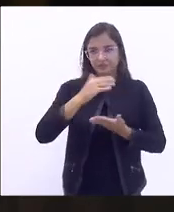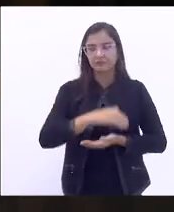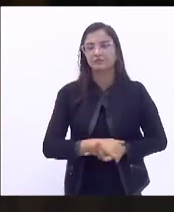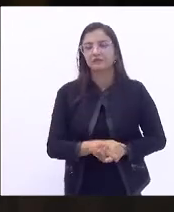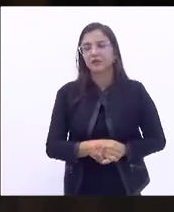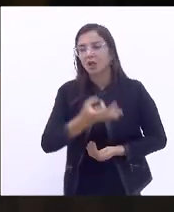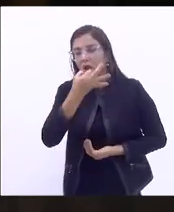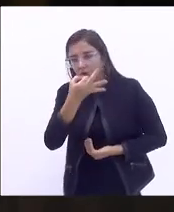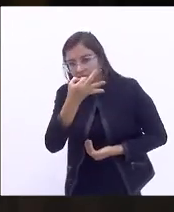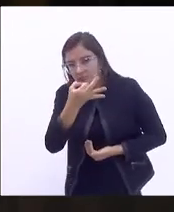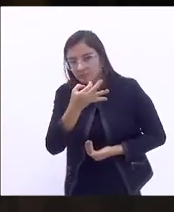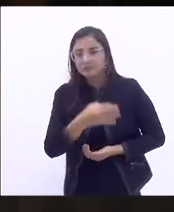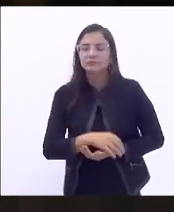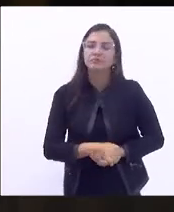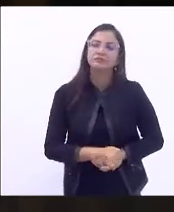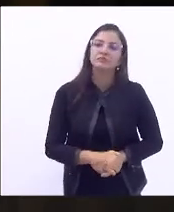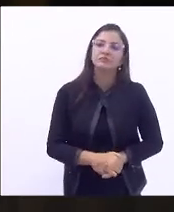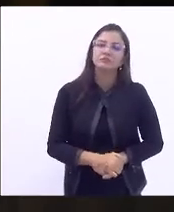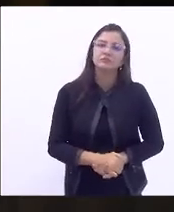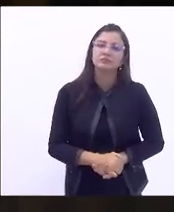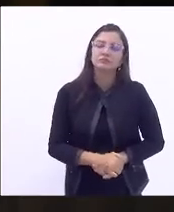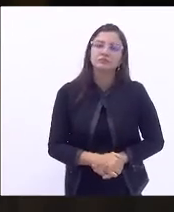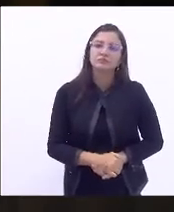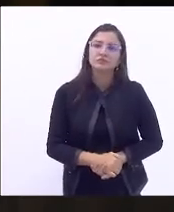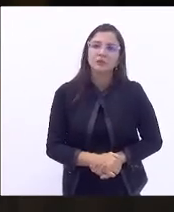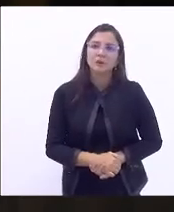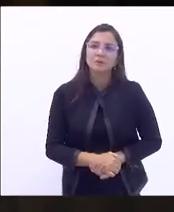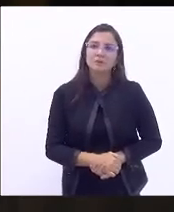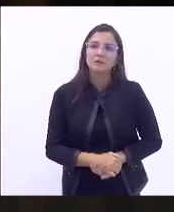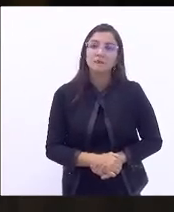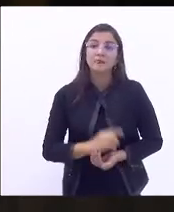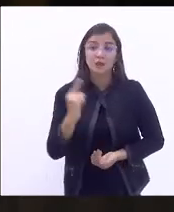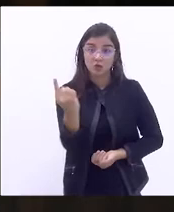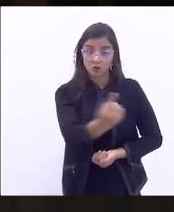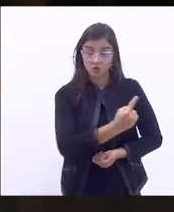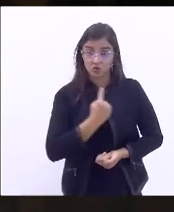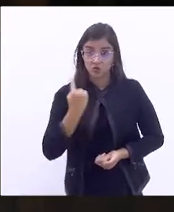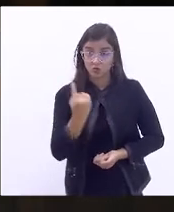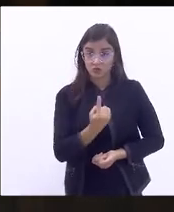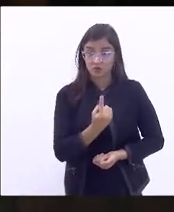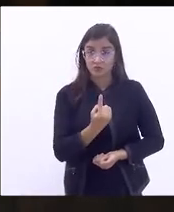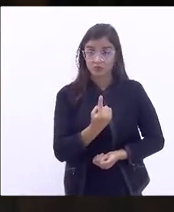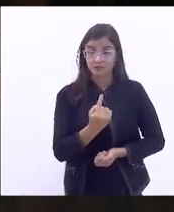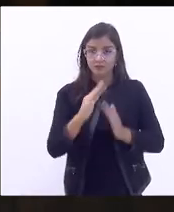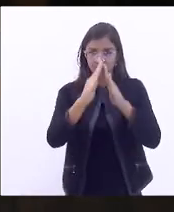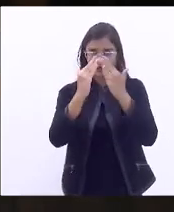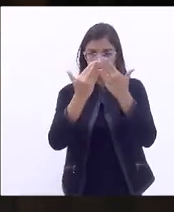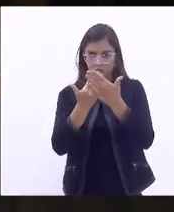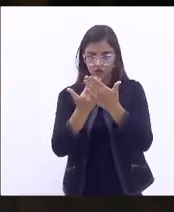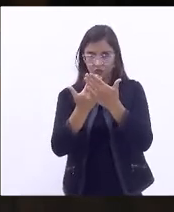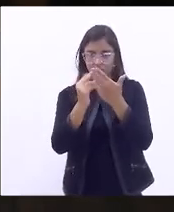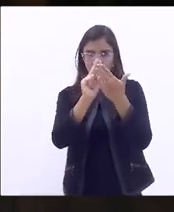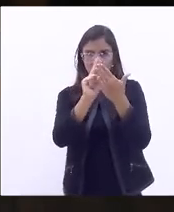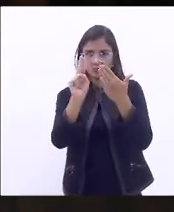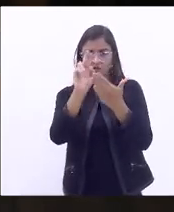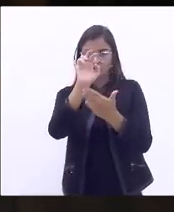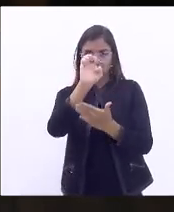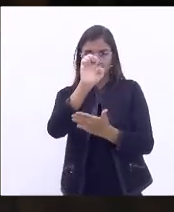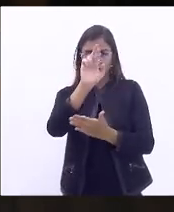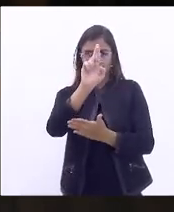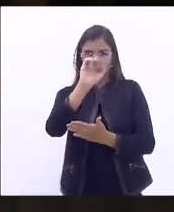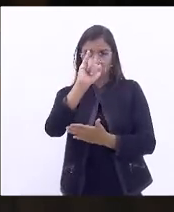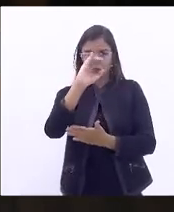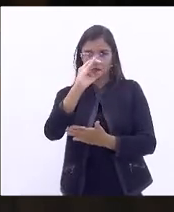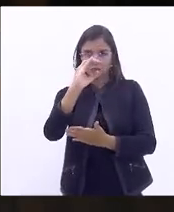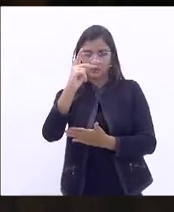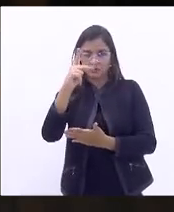dar o parecer. Eu queria... Nós daqui mudamos o nome de uma escola chamado Eric Heine, em